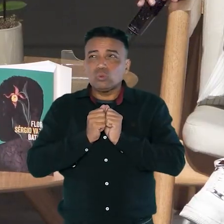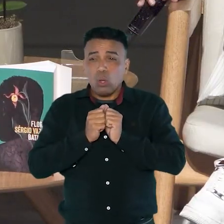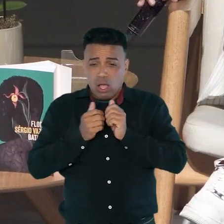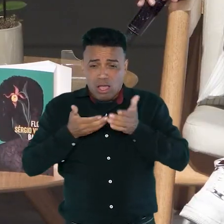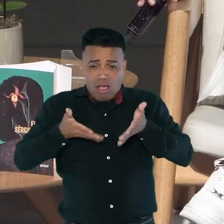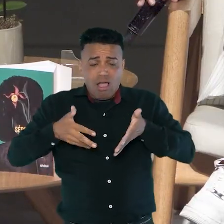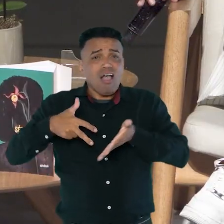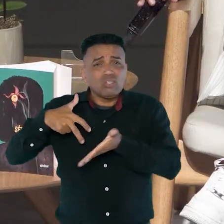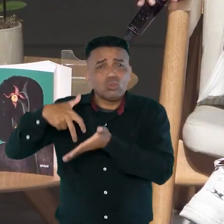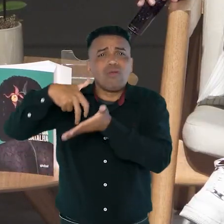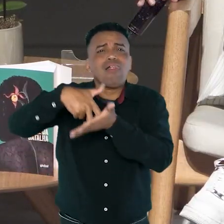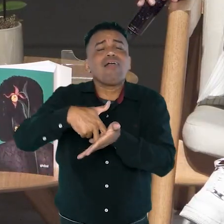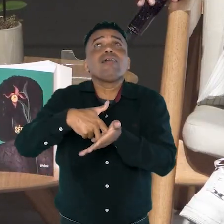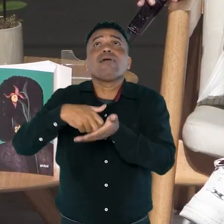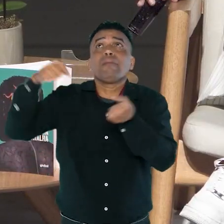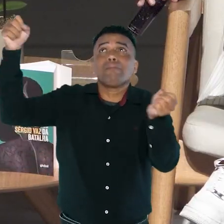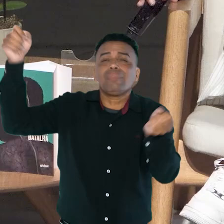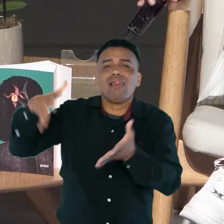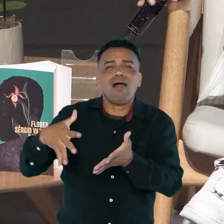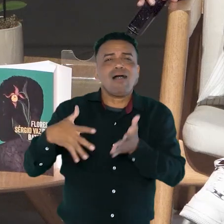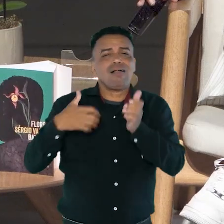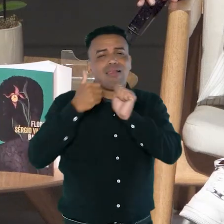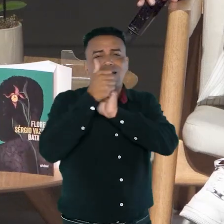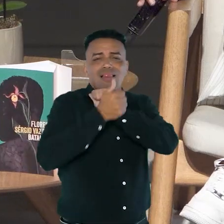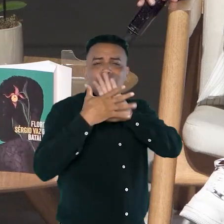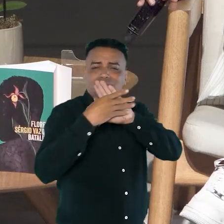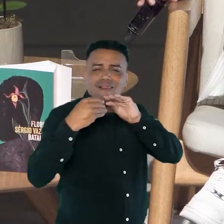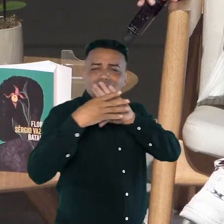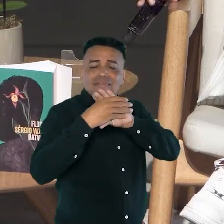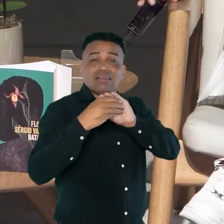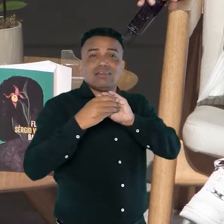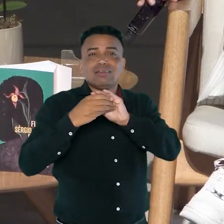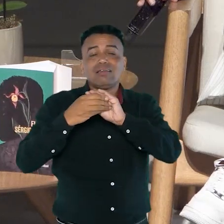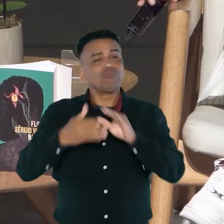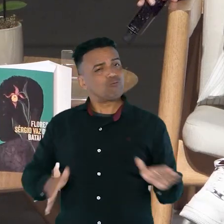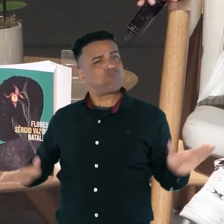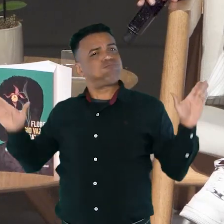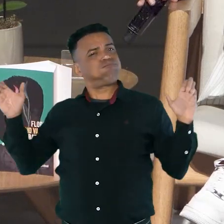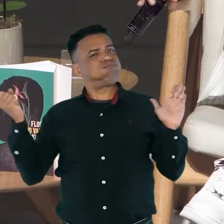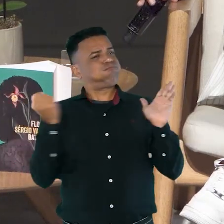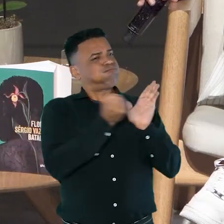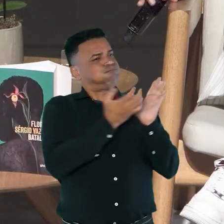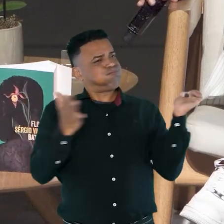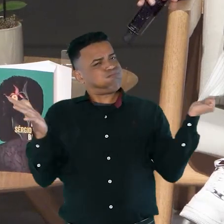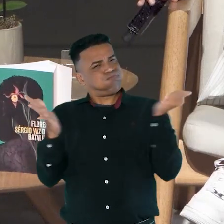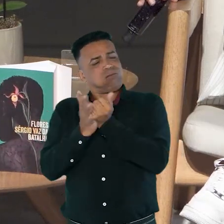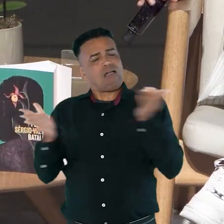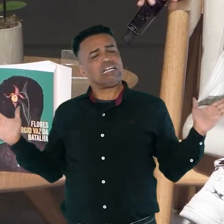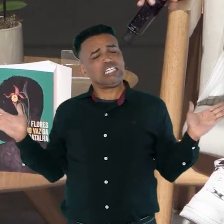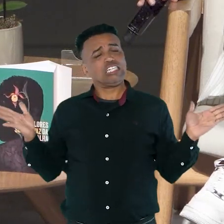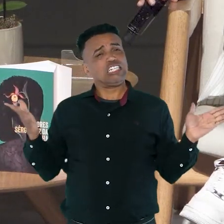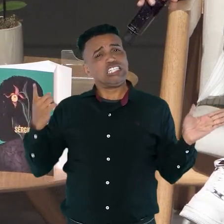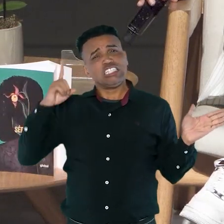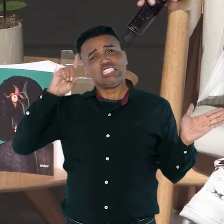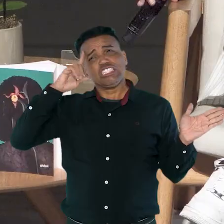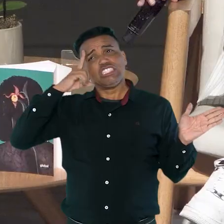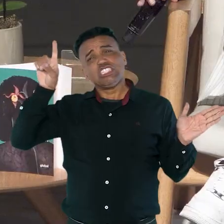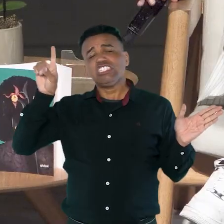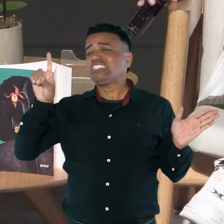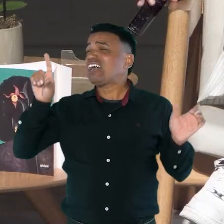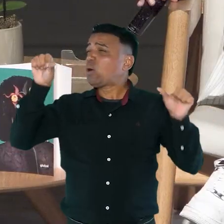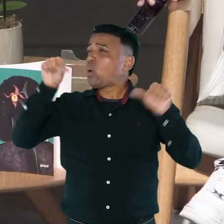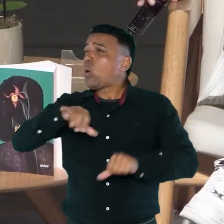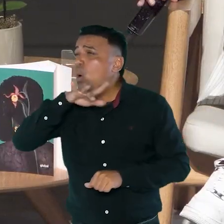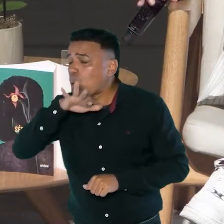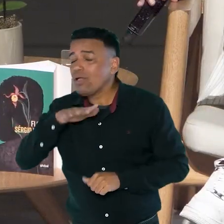entre um sussurro e outro, ajoelhei-me diante do milagre dos teus beijos. E crucificado na cruz, dos dias que não davam certo,